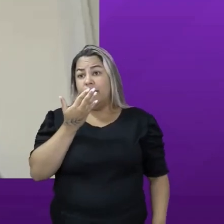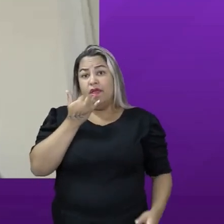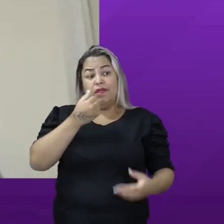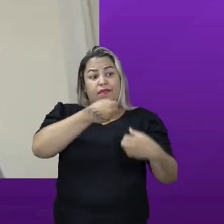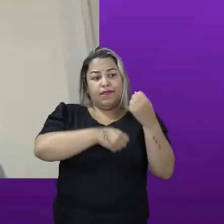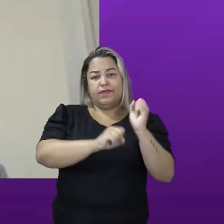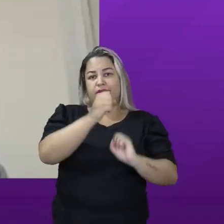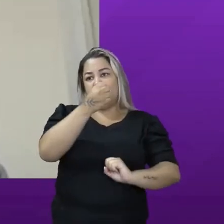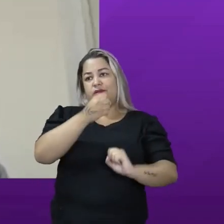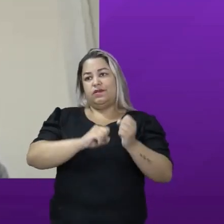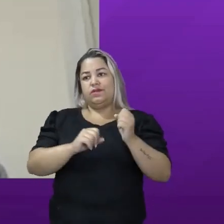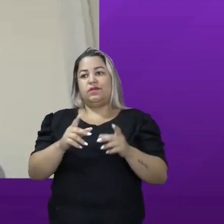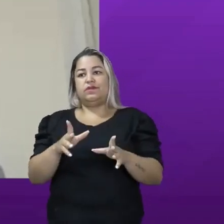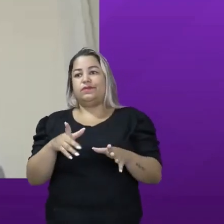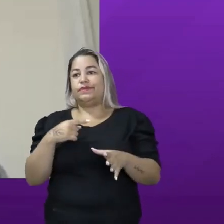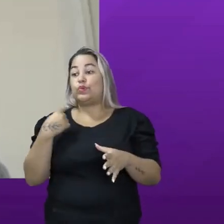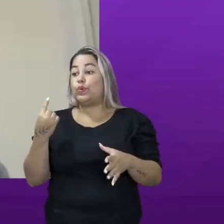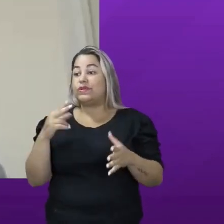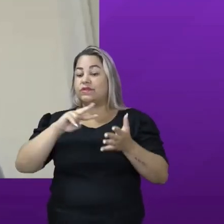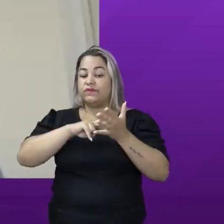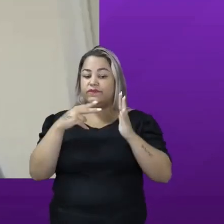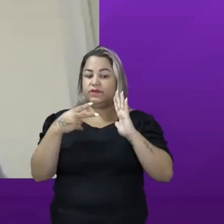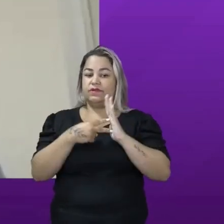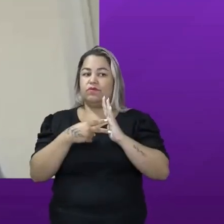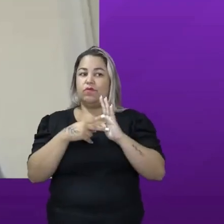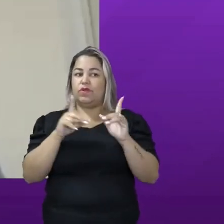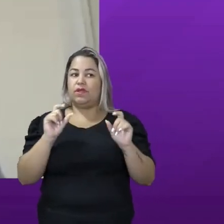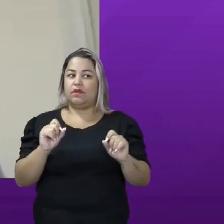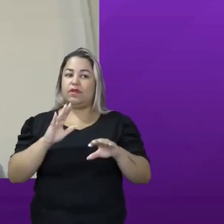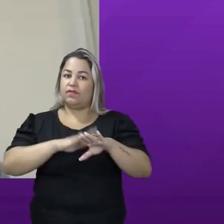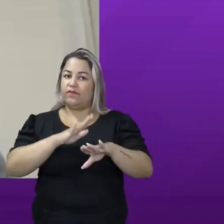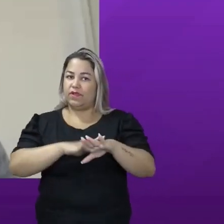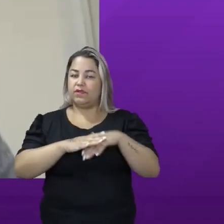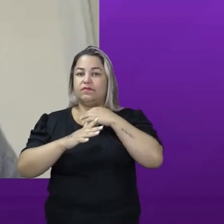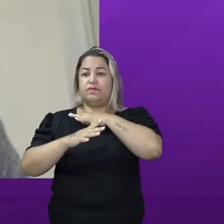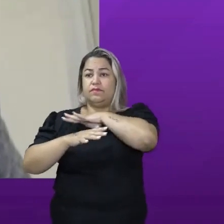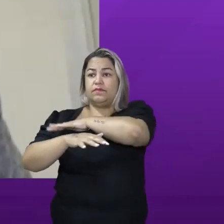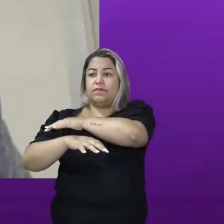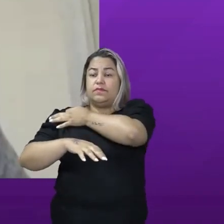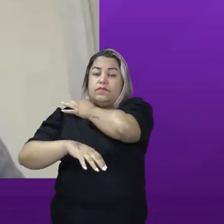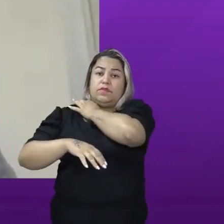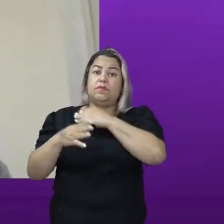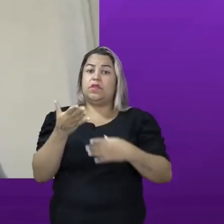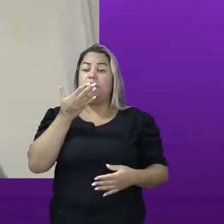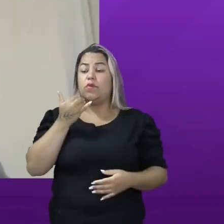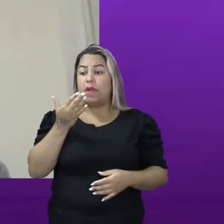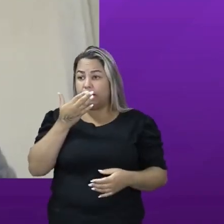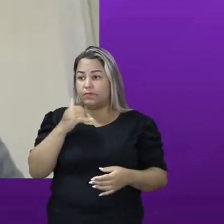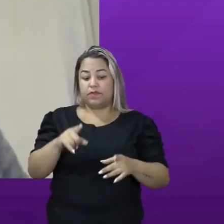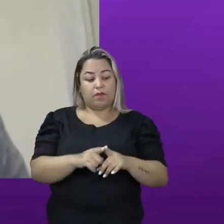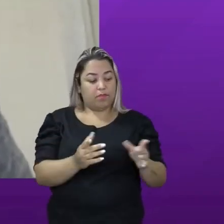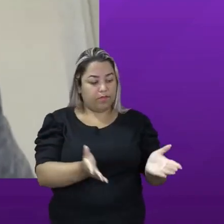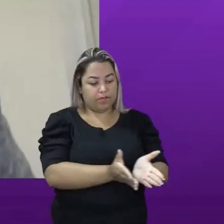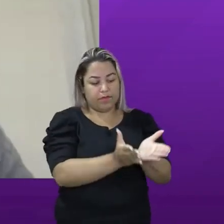produtos que eu diria mortos. O que significa isso? Significa cada vez mais uma pobreza na forma que eu me alimento. A pobreza